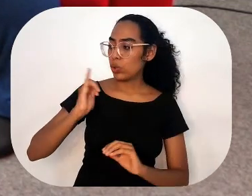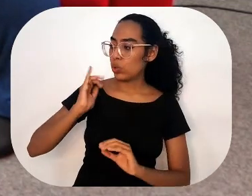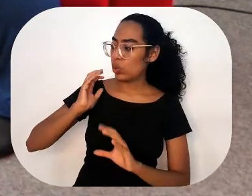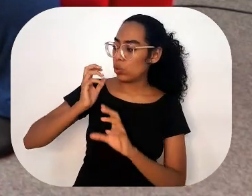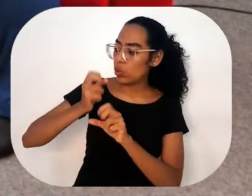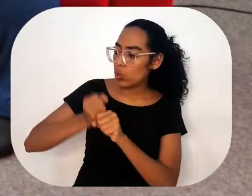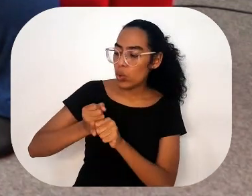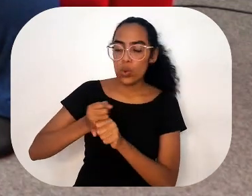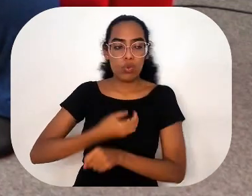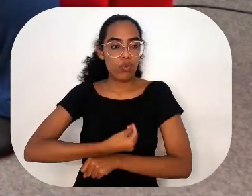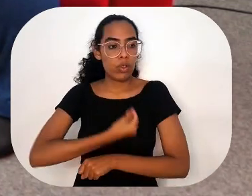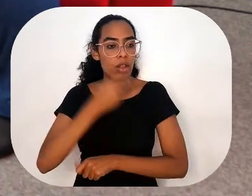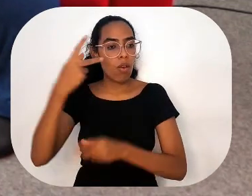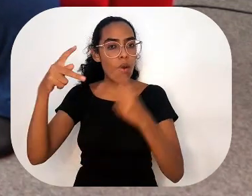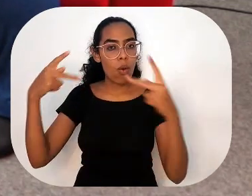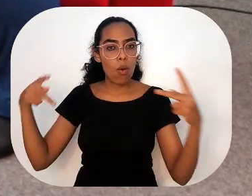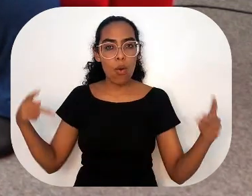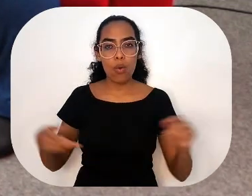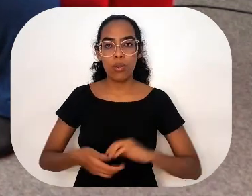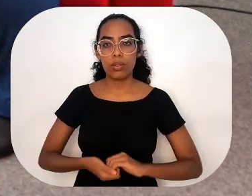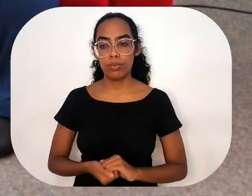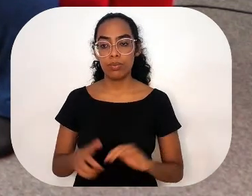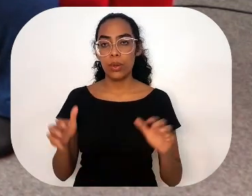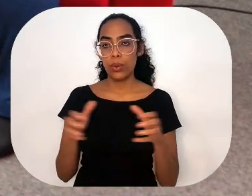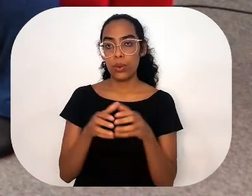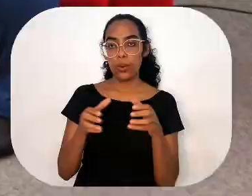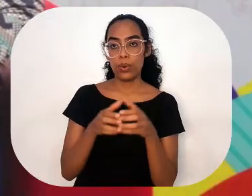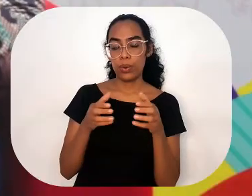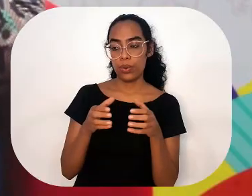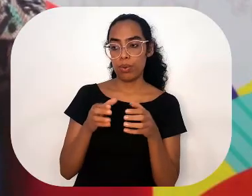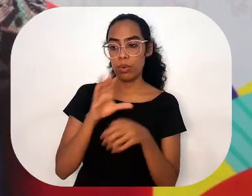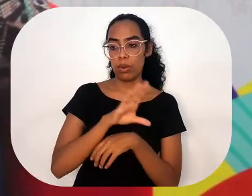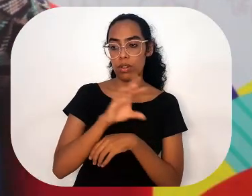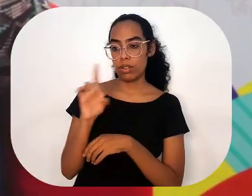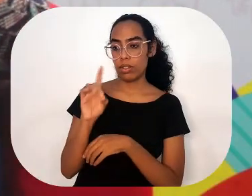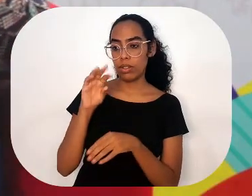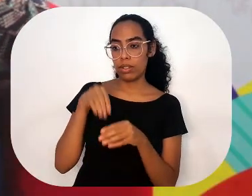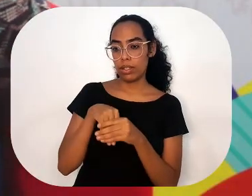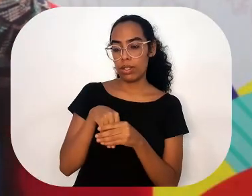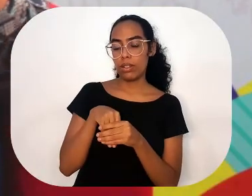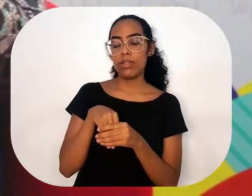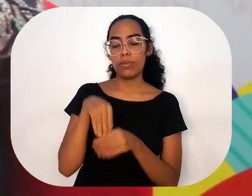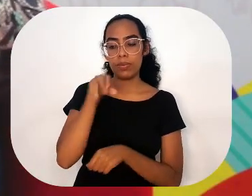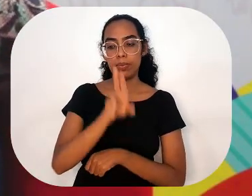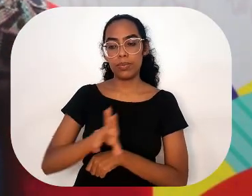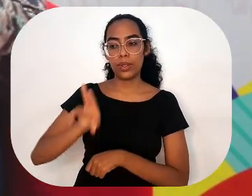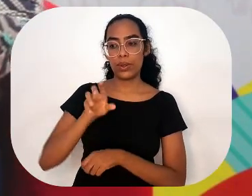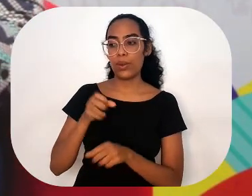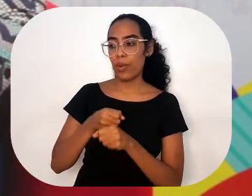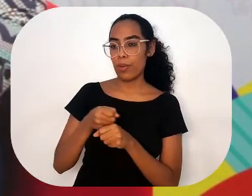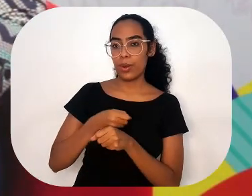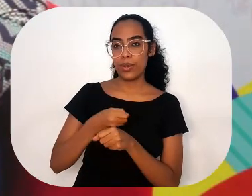narrativas esse grupo que nós coordenamos na universidade é a gente está comemorando